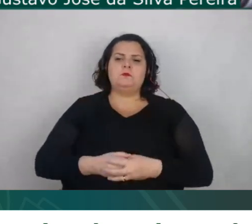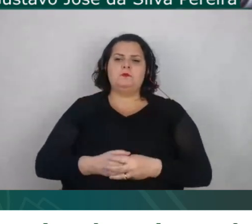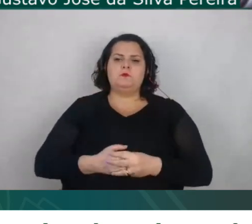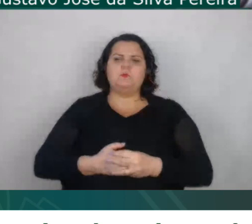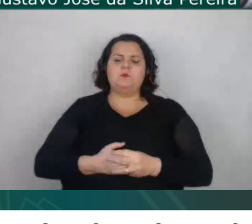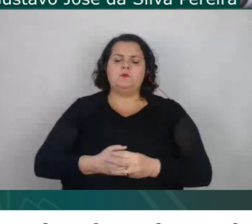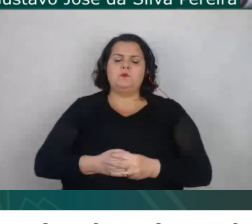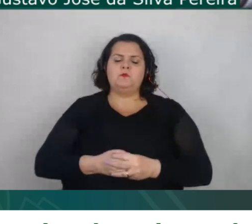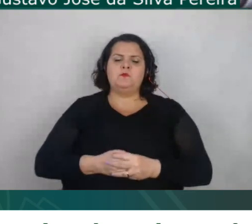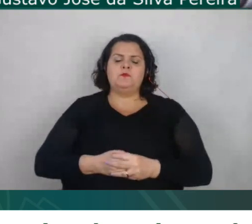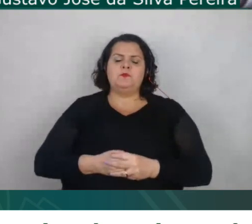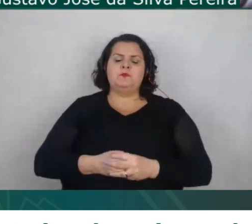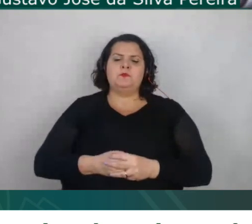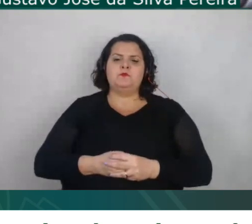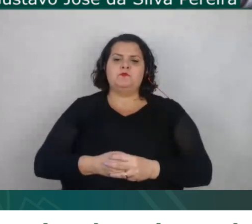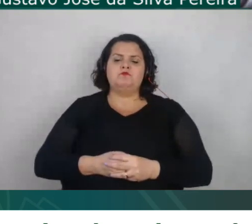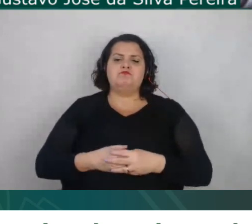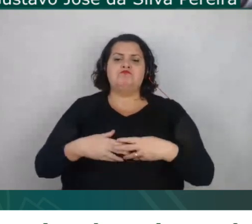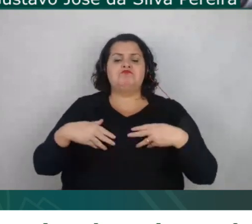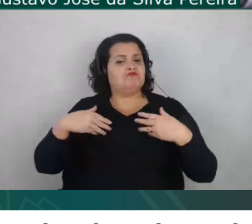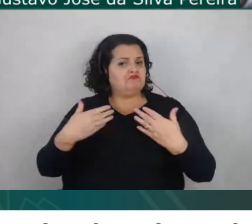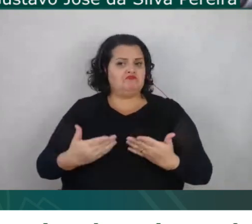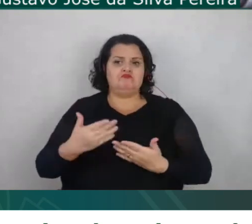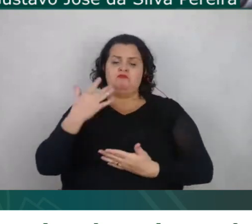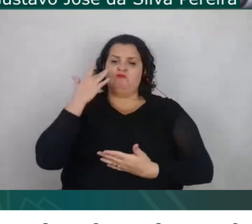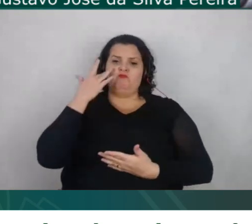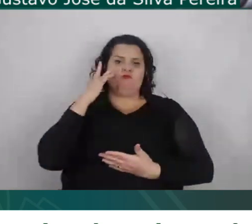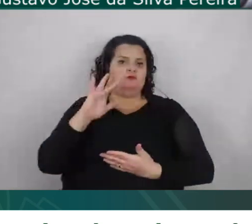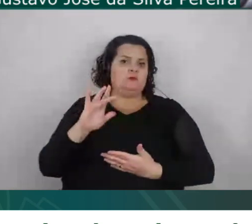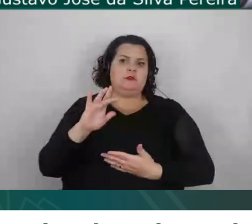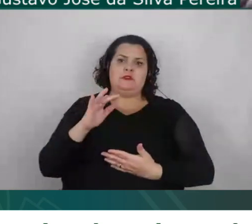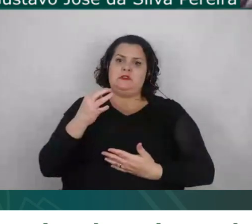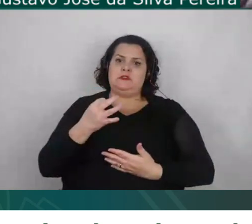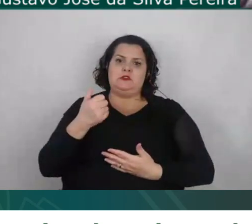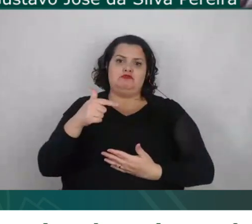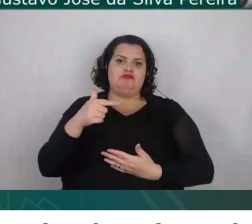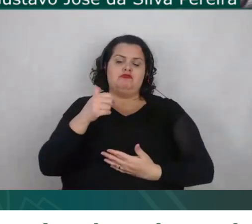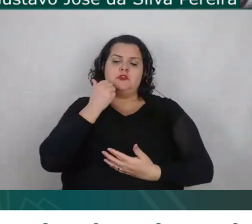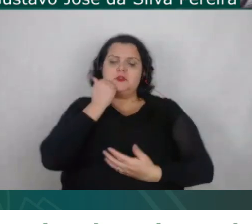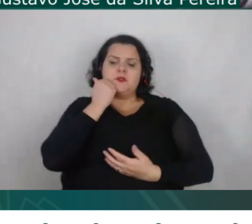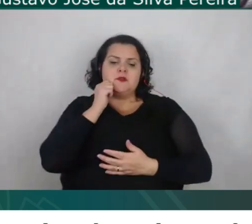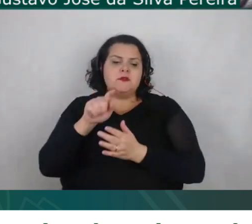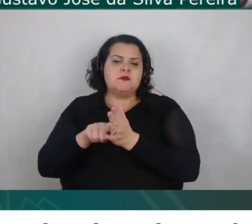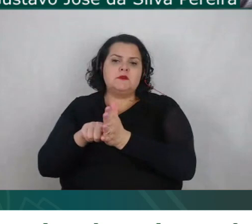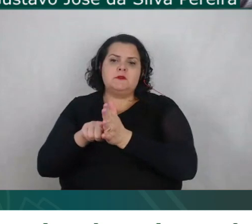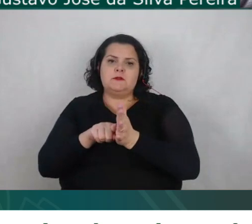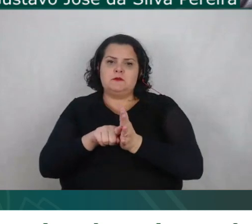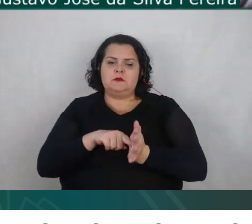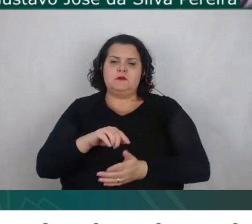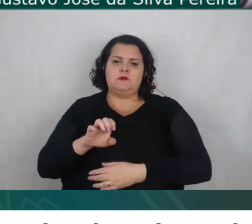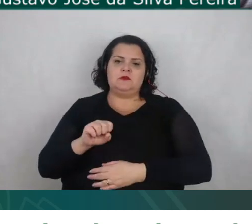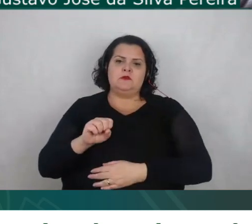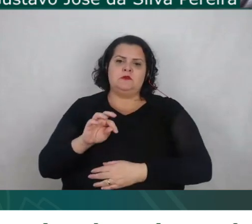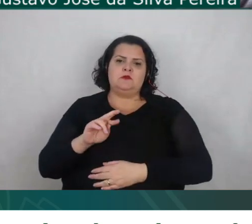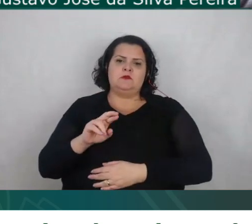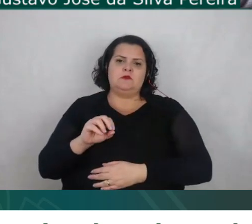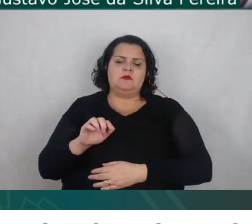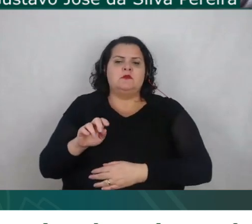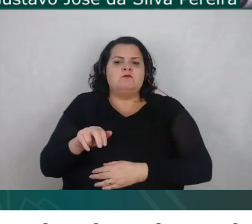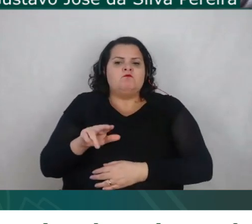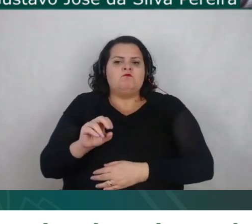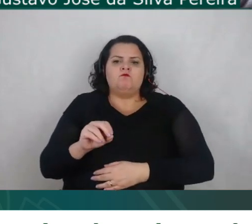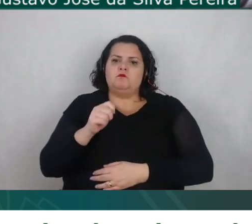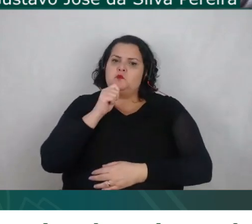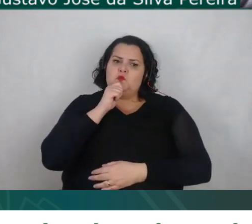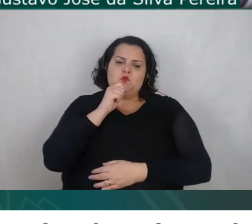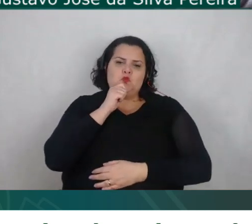vou falar, né, sem ter nenhum dado científico em relação aos estrógenos, porque é complicado, a gente não pode dizer